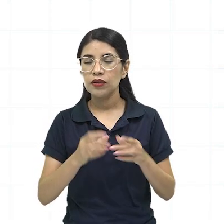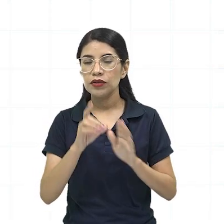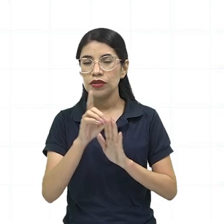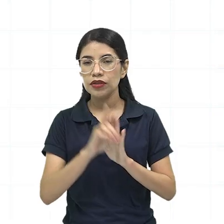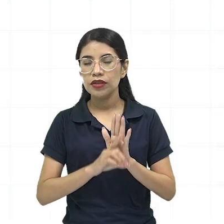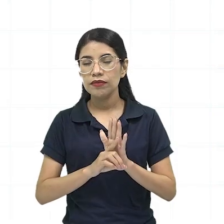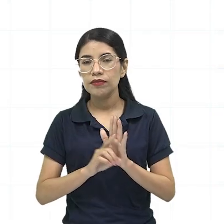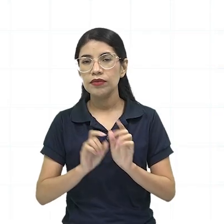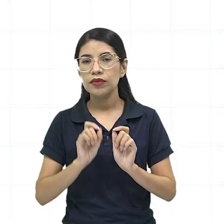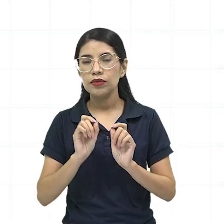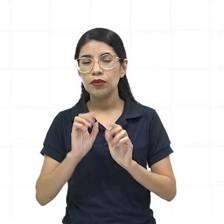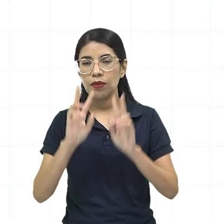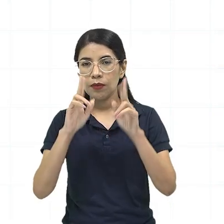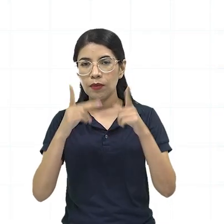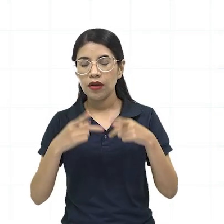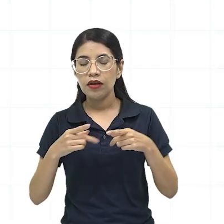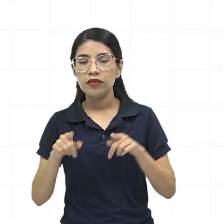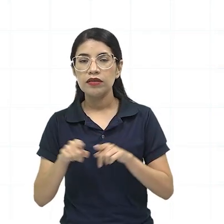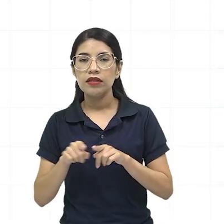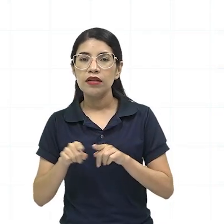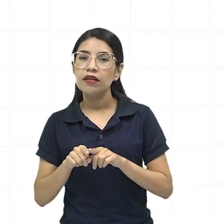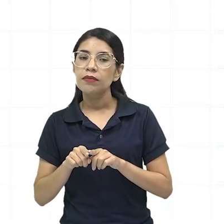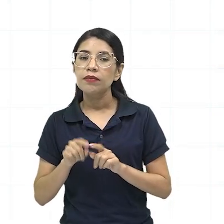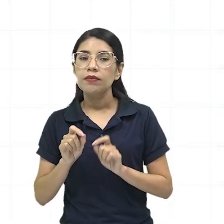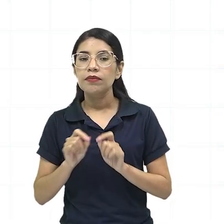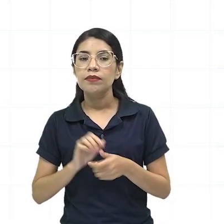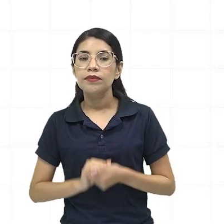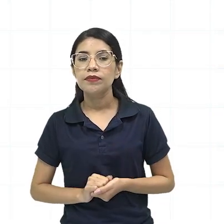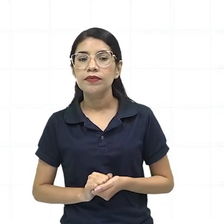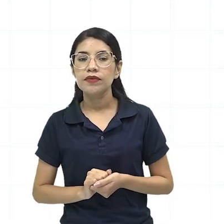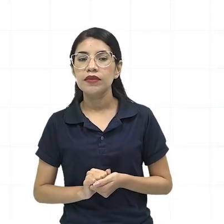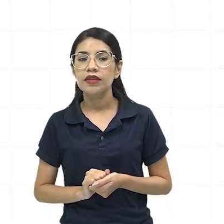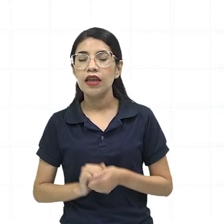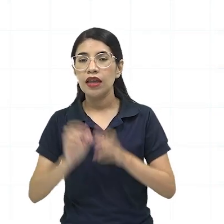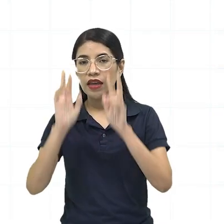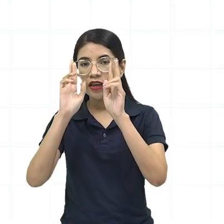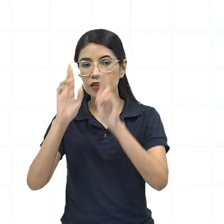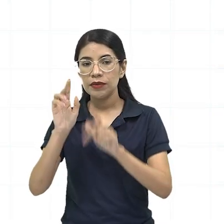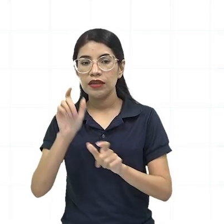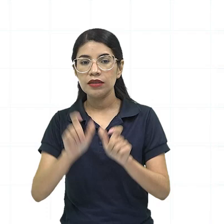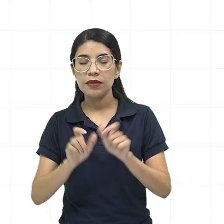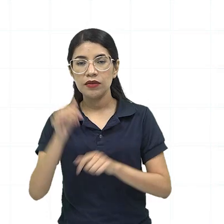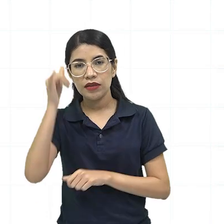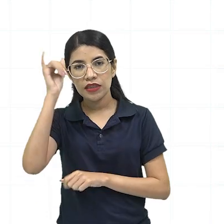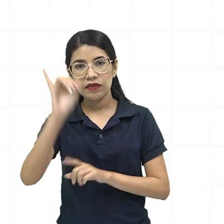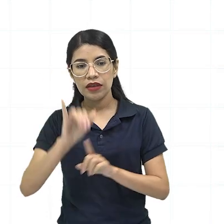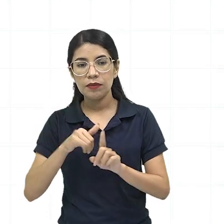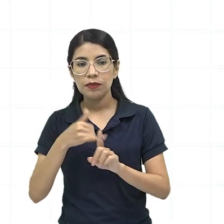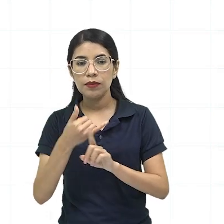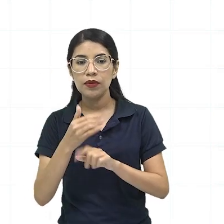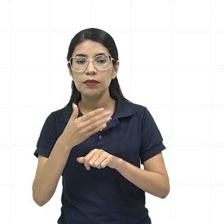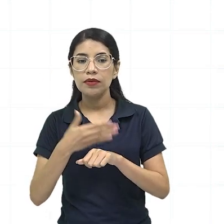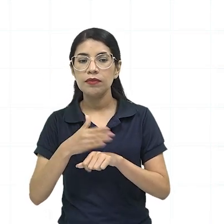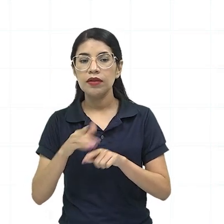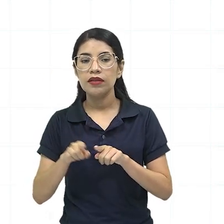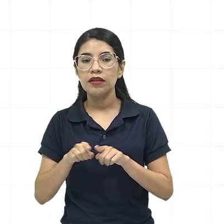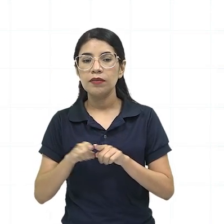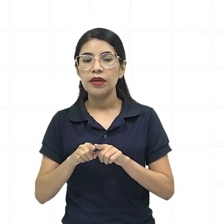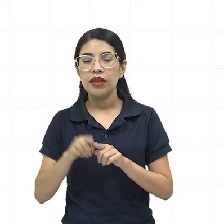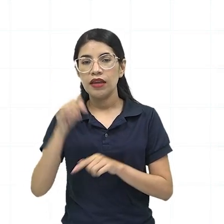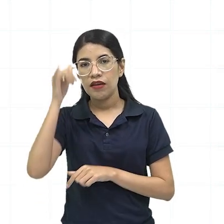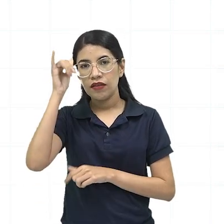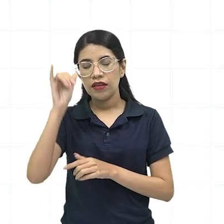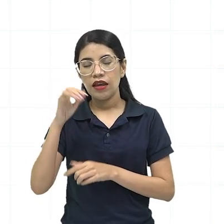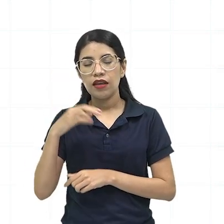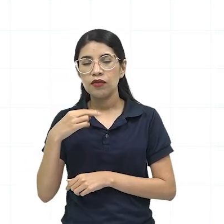2. Trata outros com respeito e não pratica bullying. 3. Não comete roubo ou danifica outros bens das pessoas.